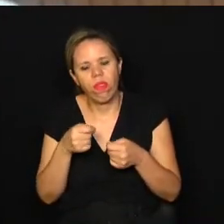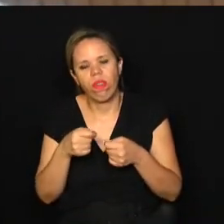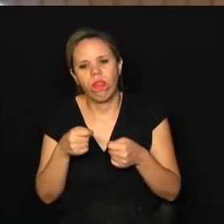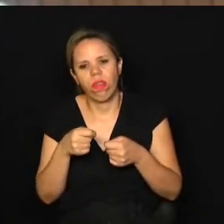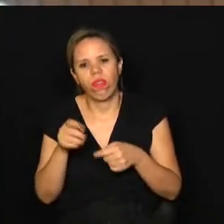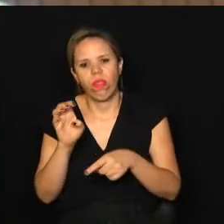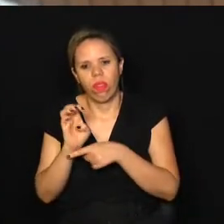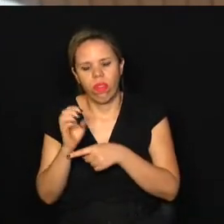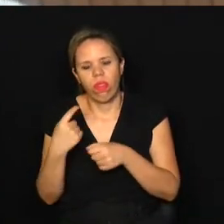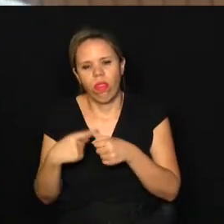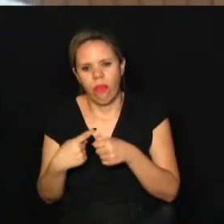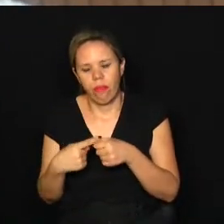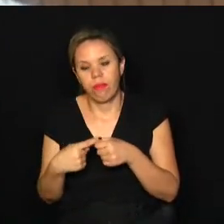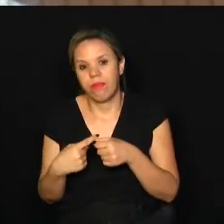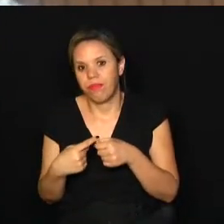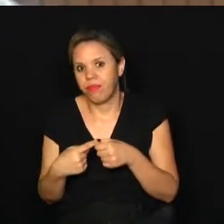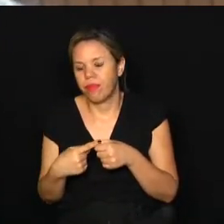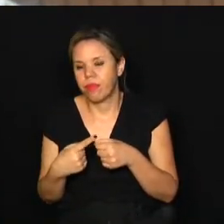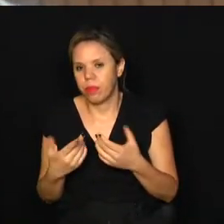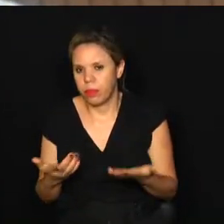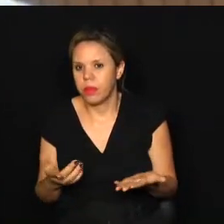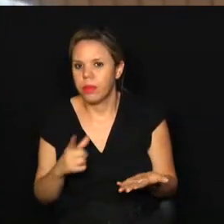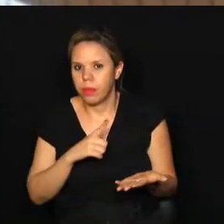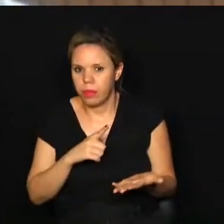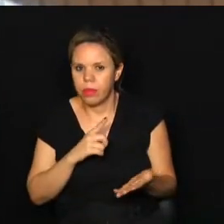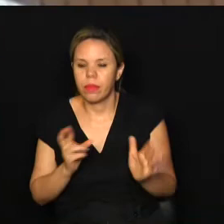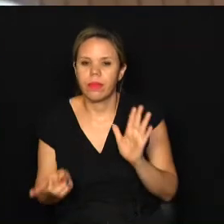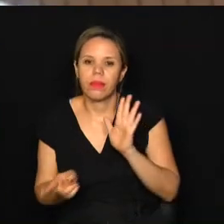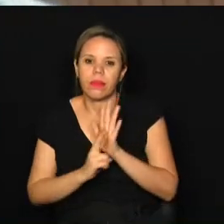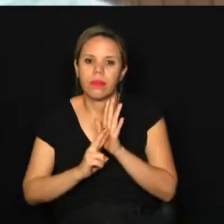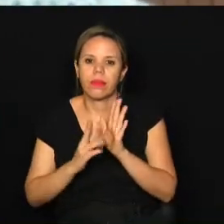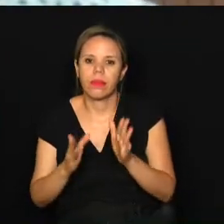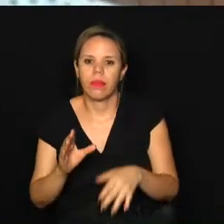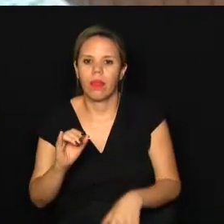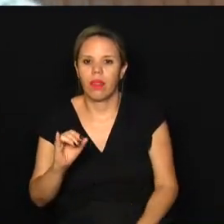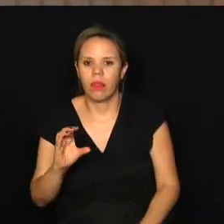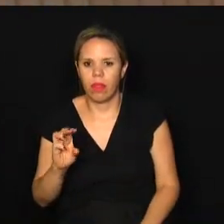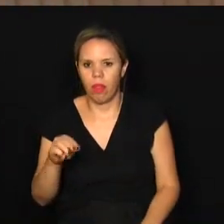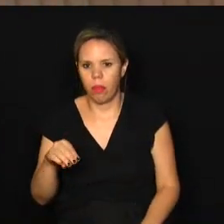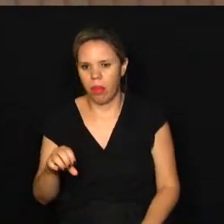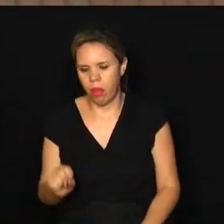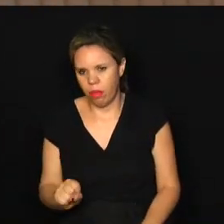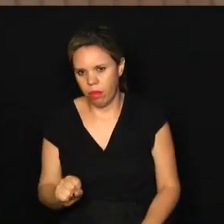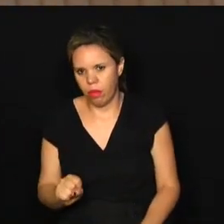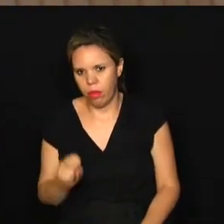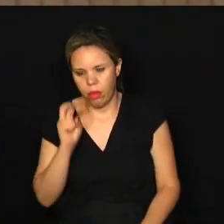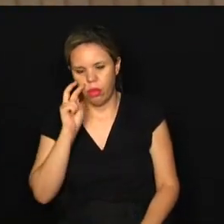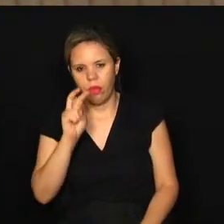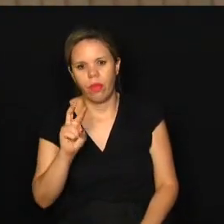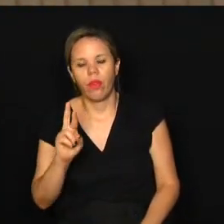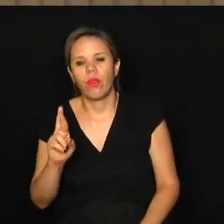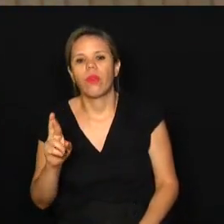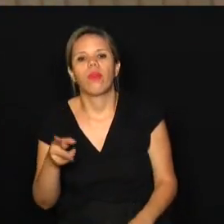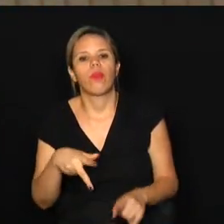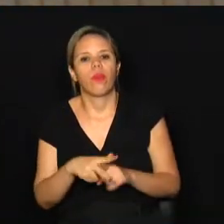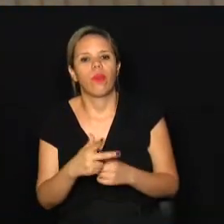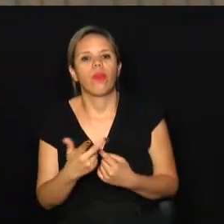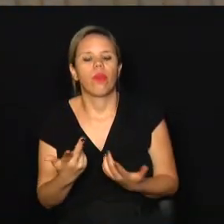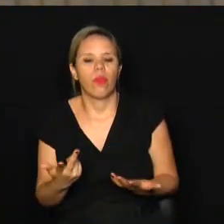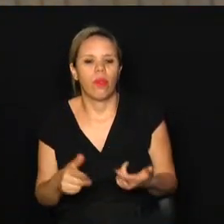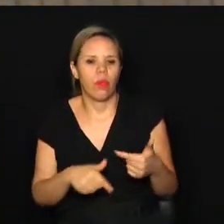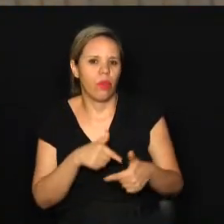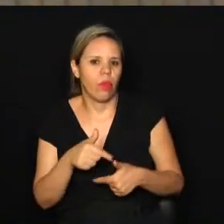município, tem como referência o ICMS. Quando a gente vê uma recuperação no ICMS, é que as